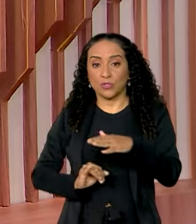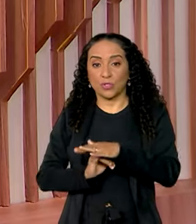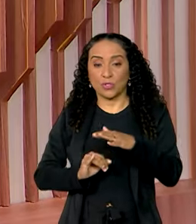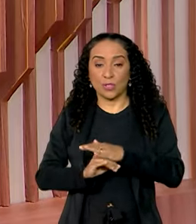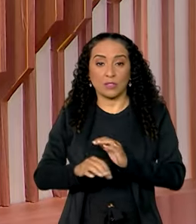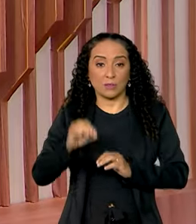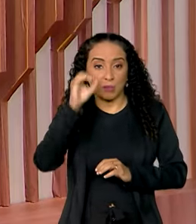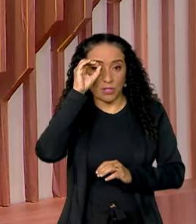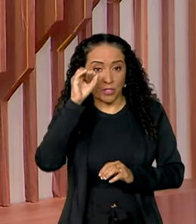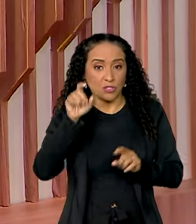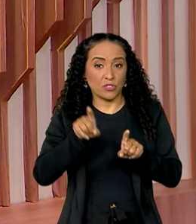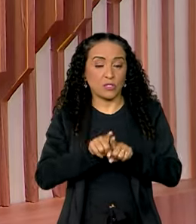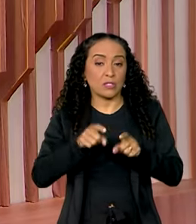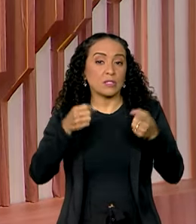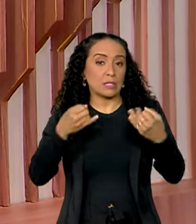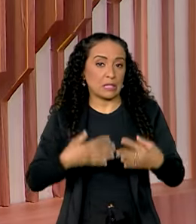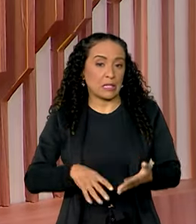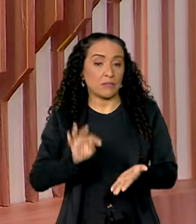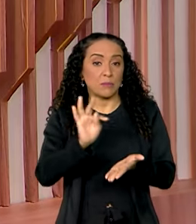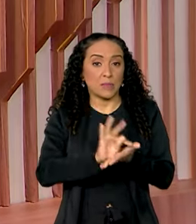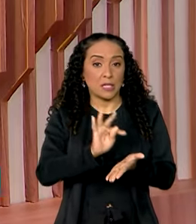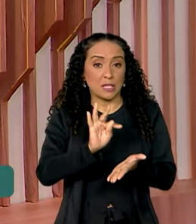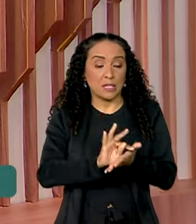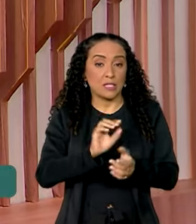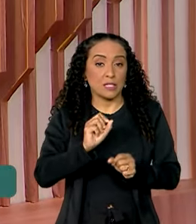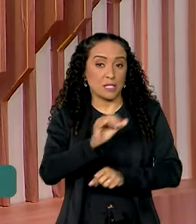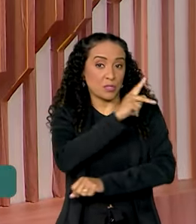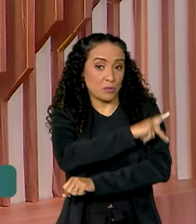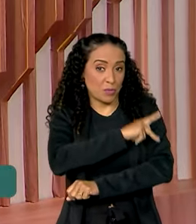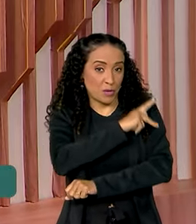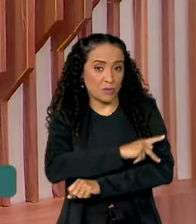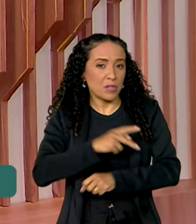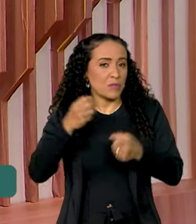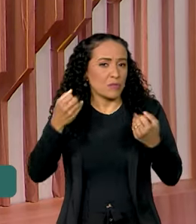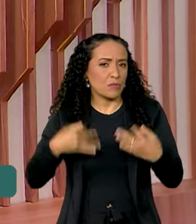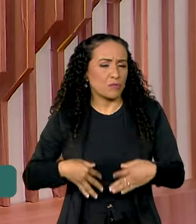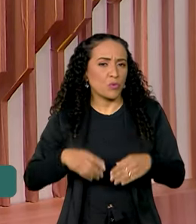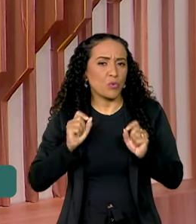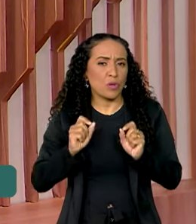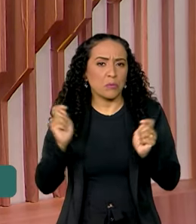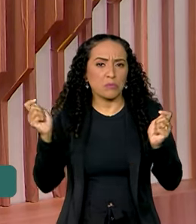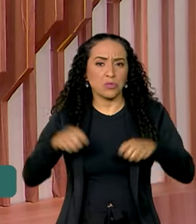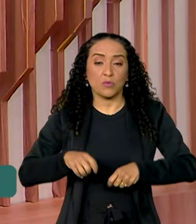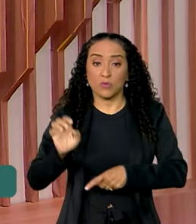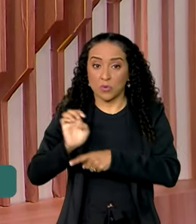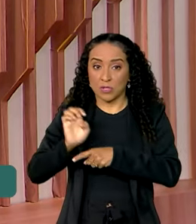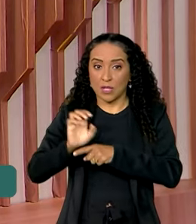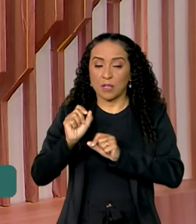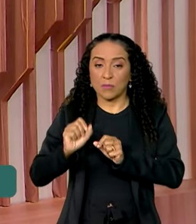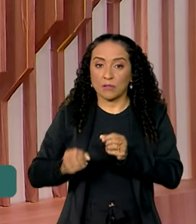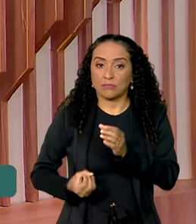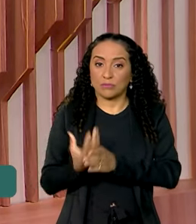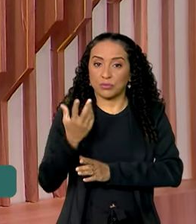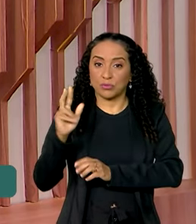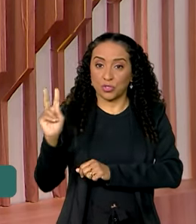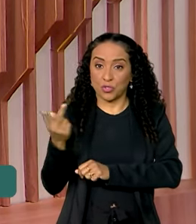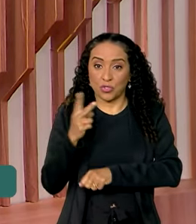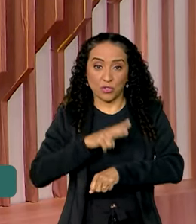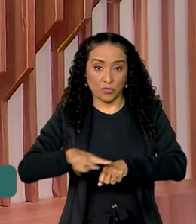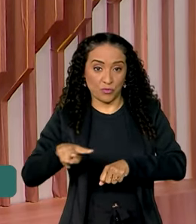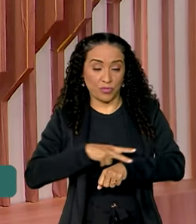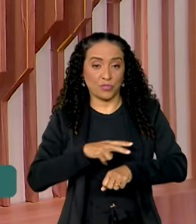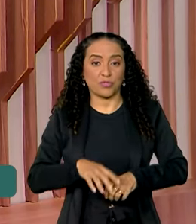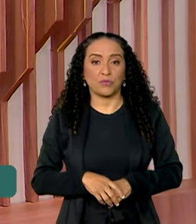institucionais Alexandre Padilha esteve em Teresina no Piauí e comentou o potencial do estado para a geração do hidrogênio